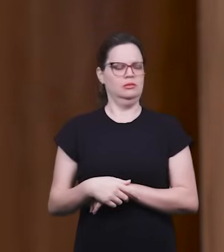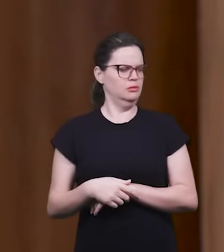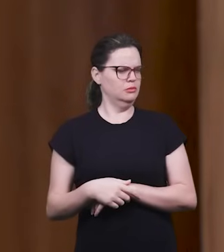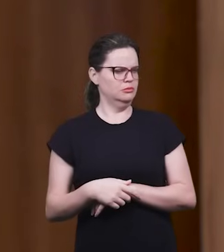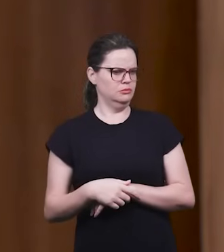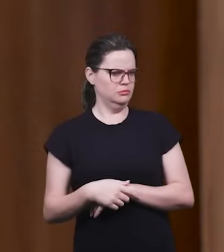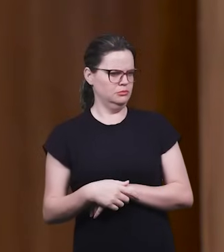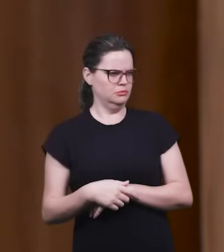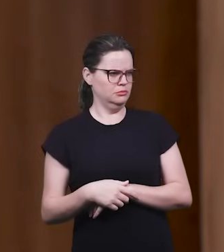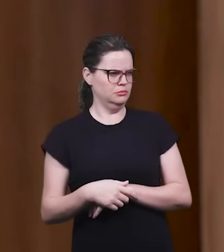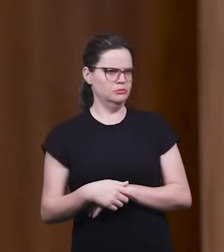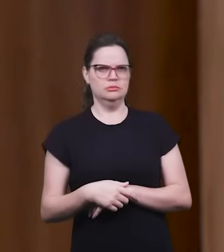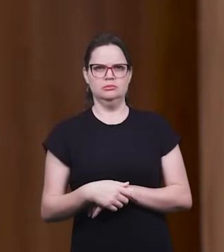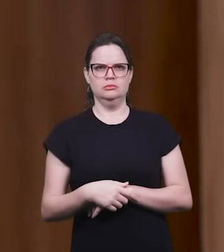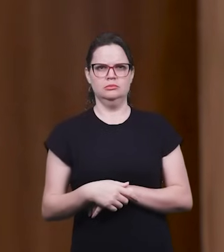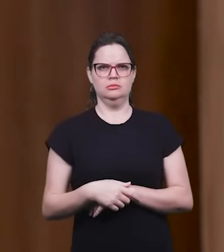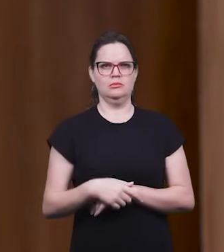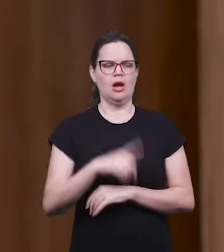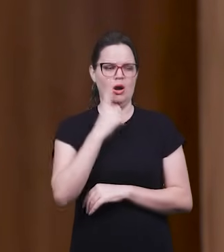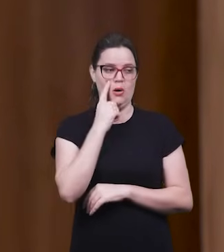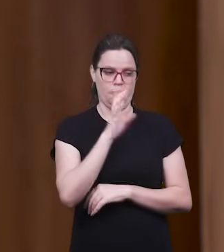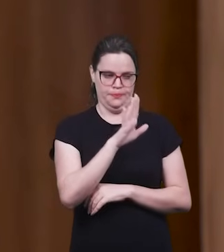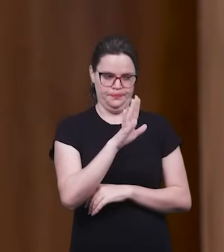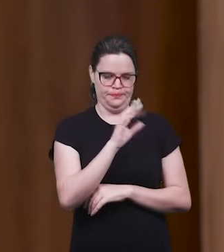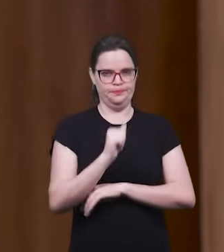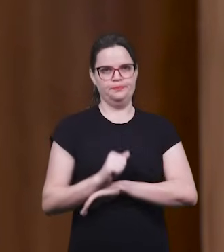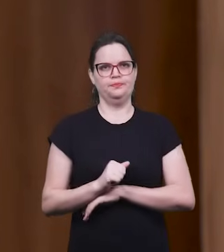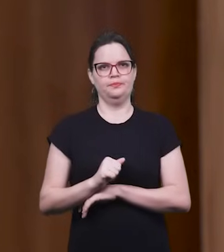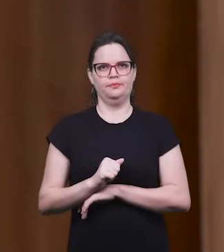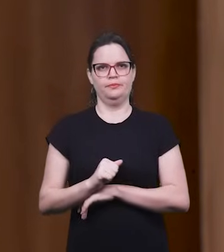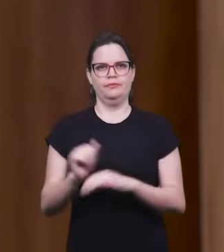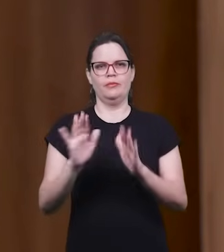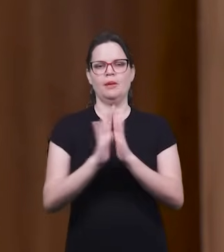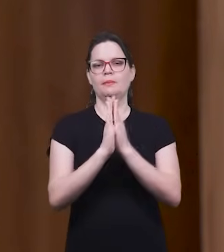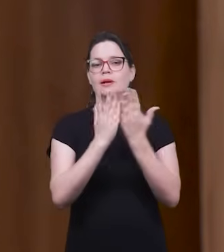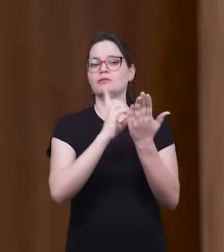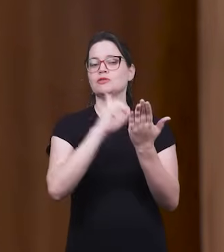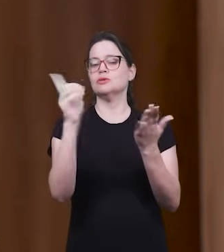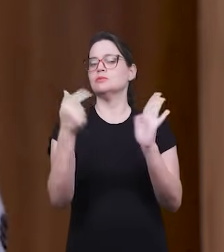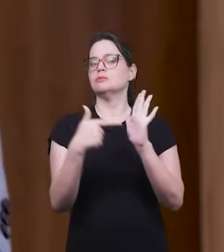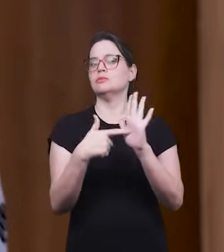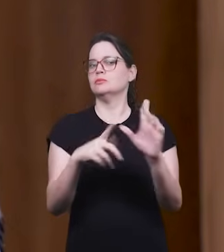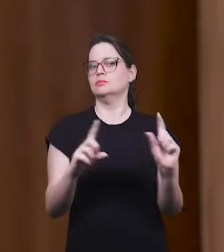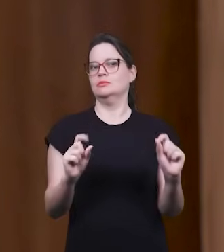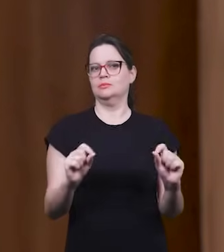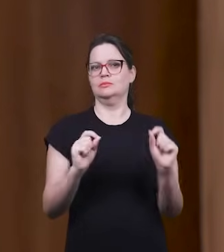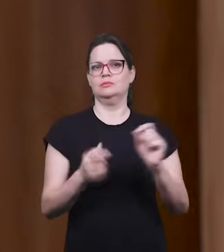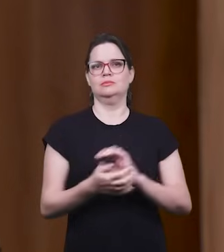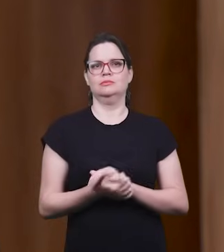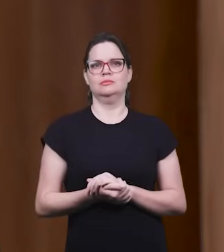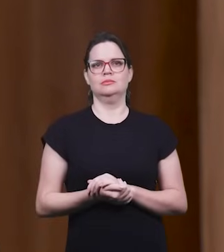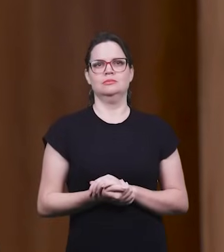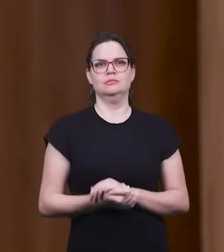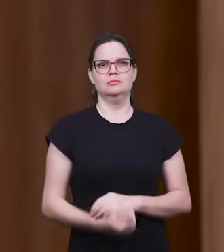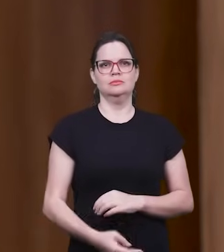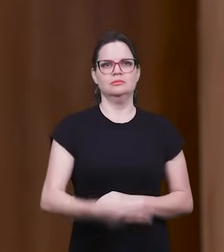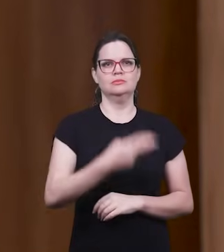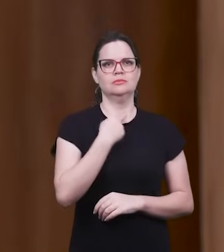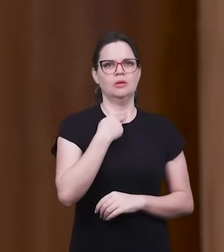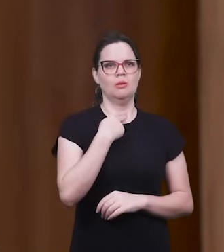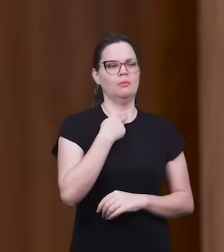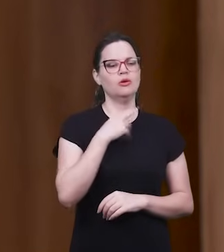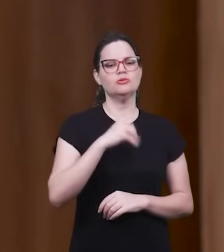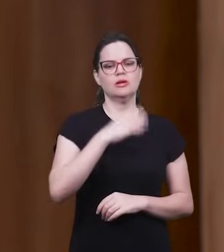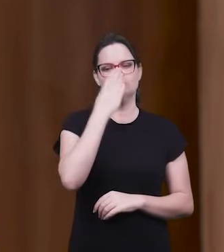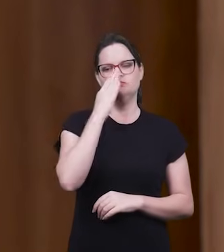Eu disse assim: é o seguinte, a Bíblia diz o seguinte: não desprezes o